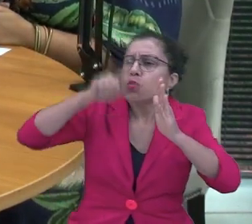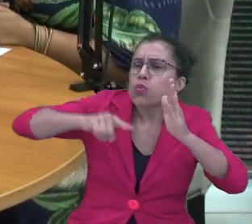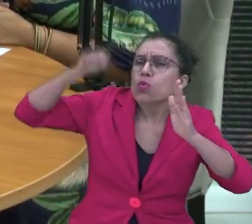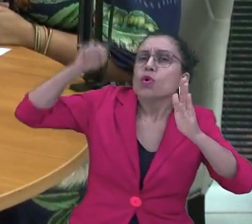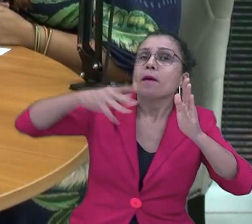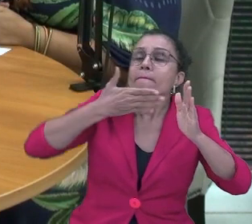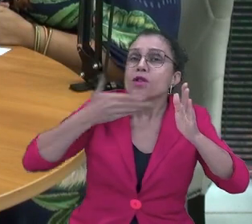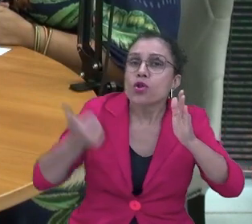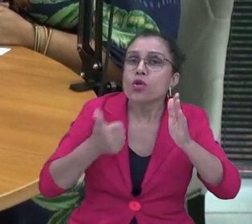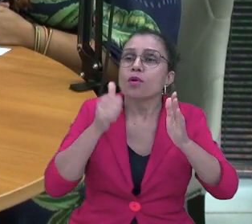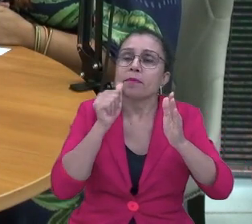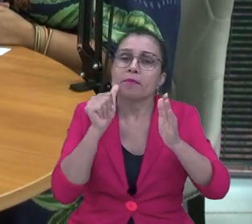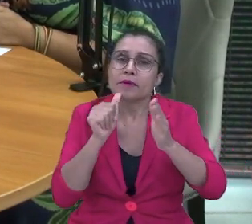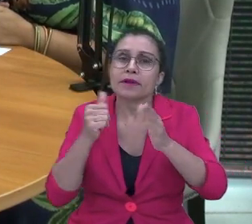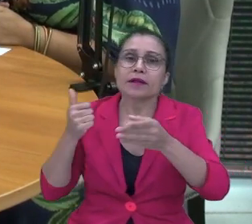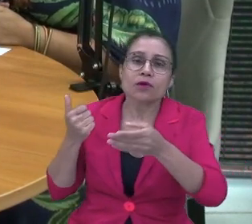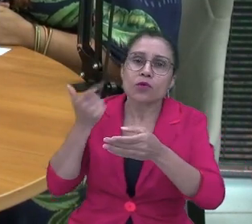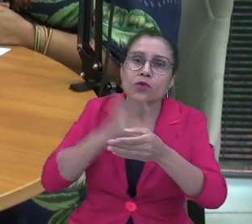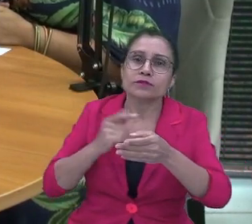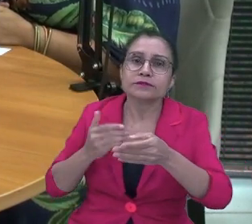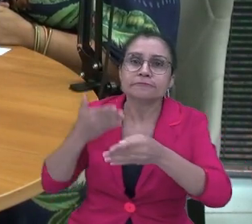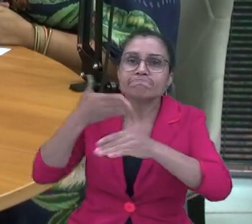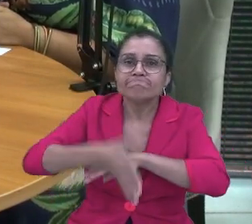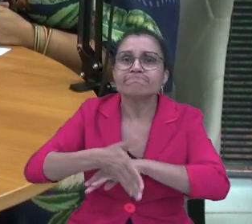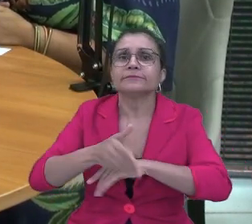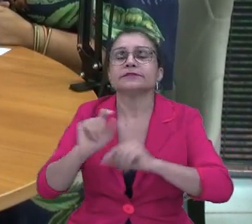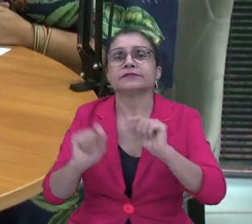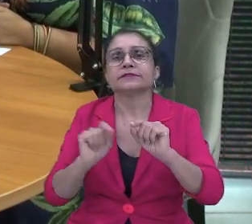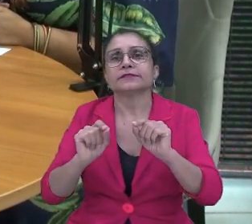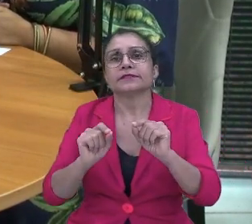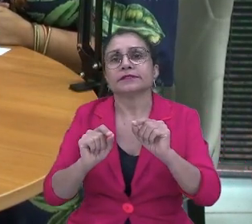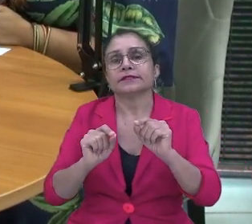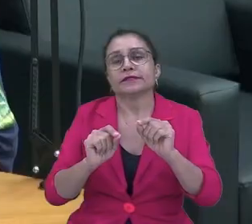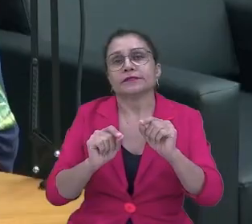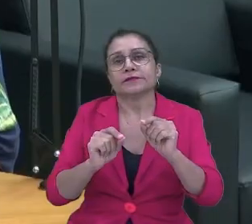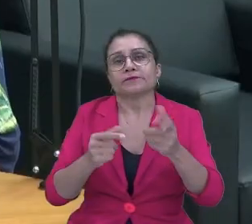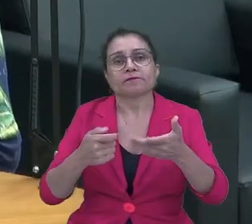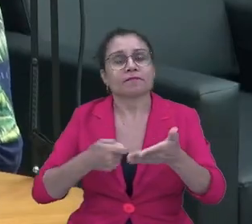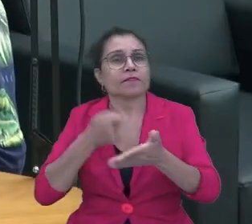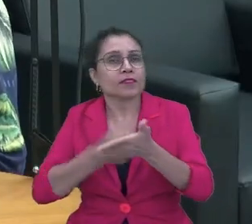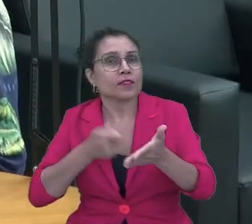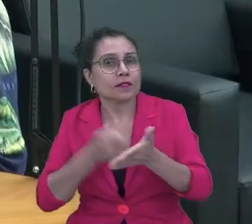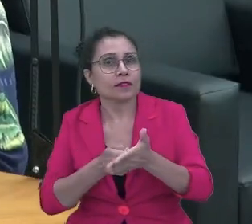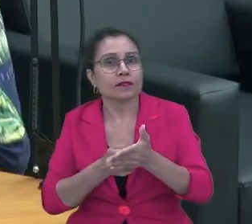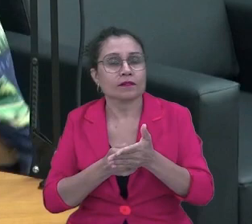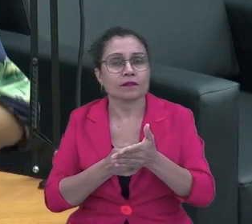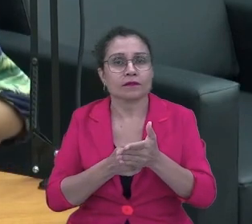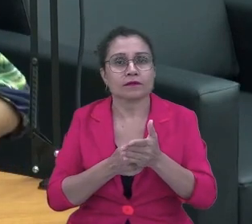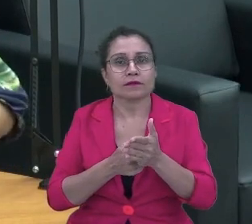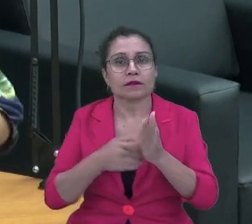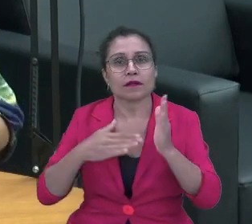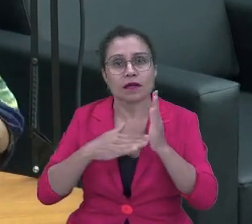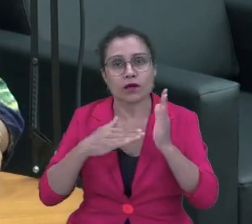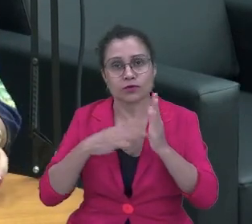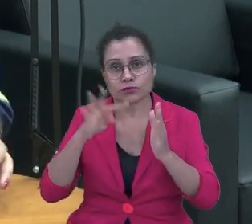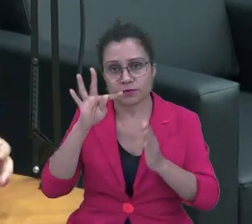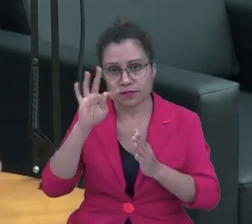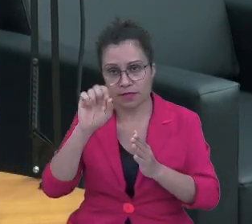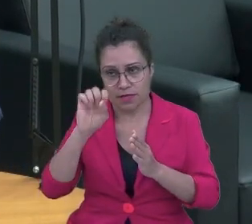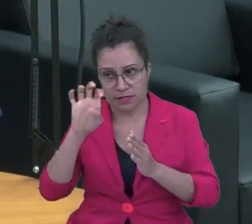termos mais espaço, essa luta, né, incansável. Incansável. Então, assim, por exemplo, as últimas resoluções do